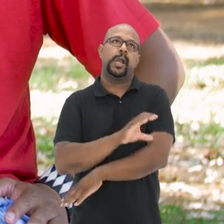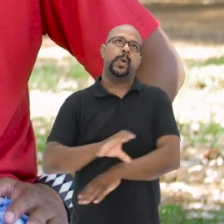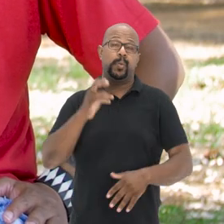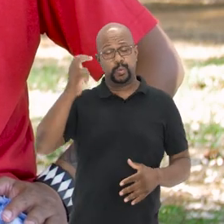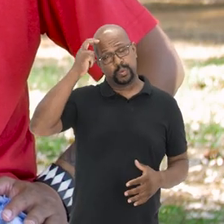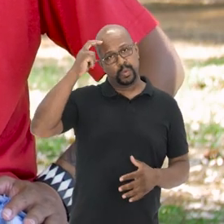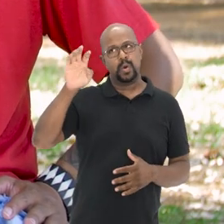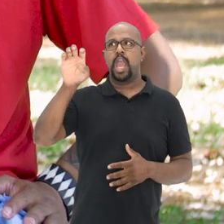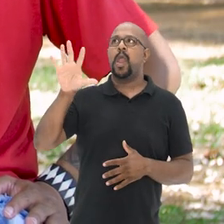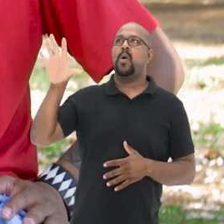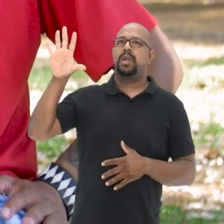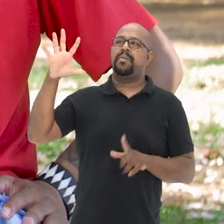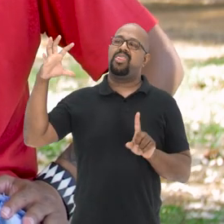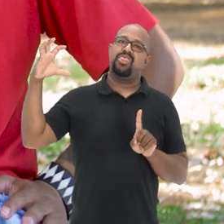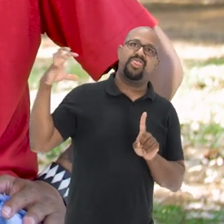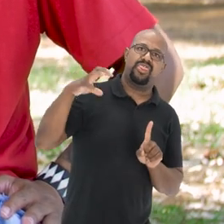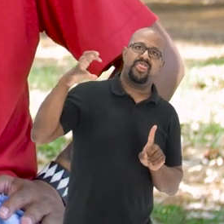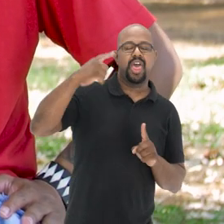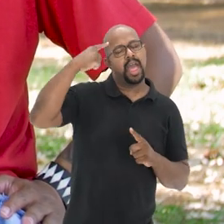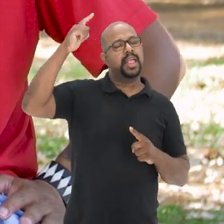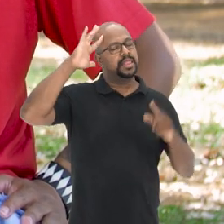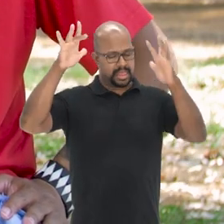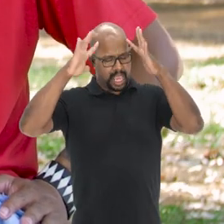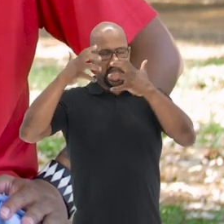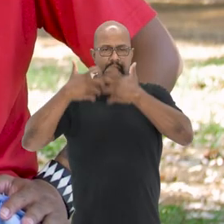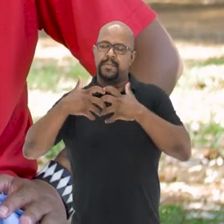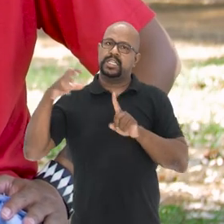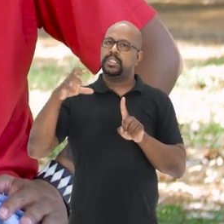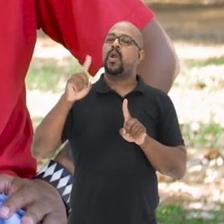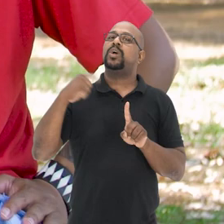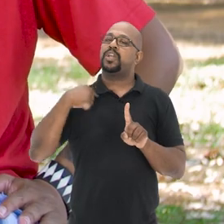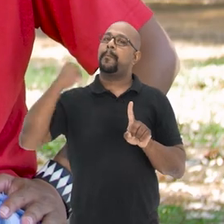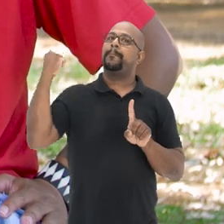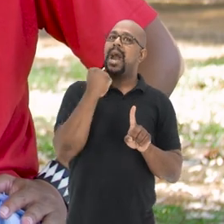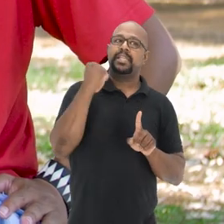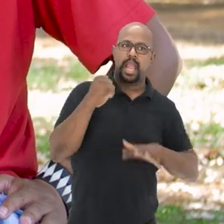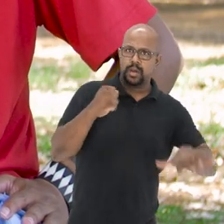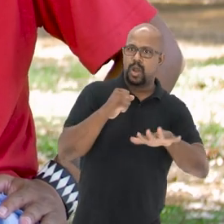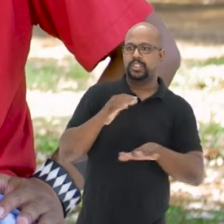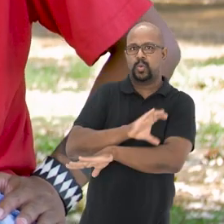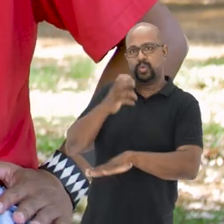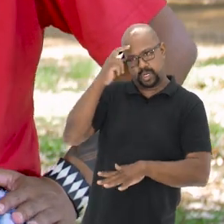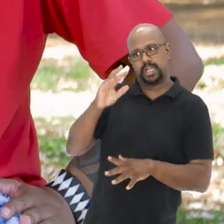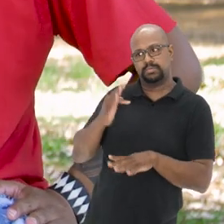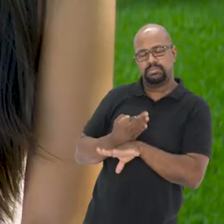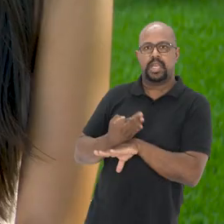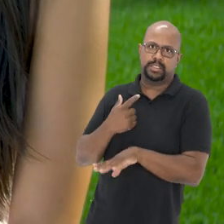a cultura euro-ocidental, toda essa ideologia euro-ocidental não conseguiu matar ainda nossas raízes, é porque a gente é muito